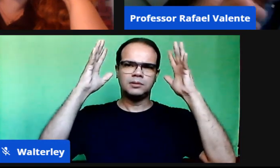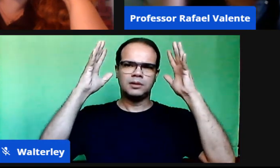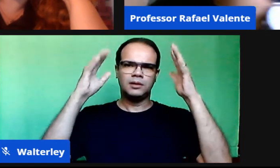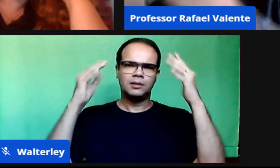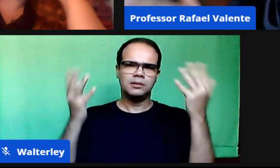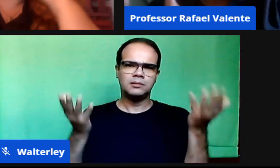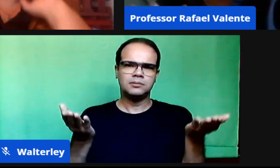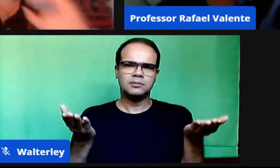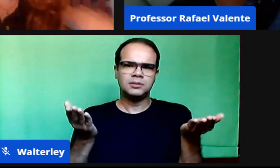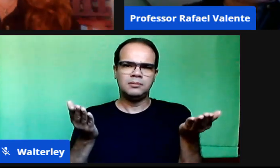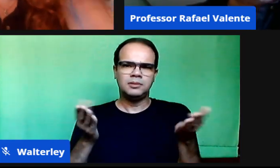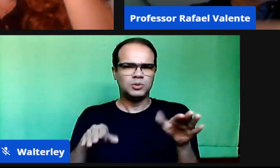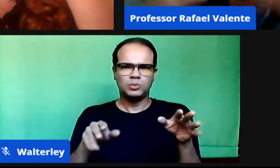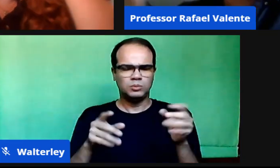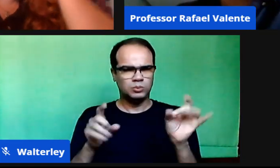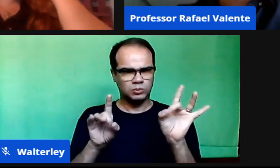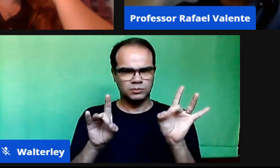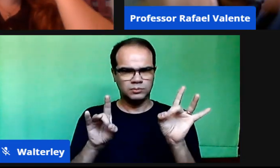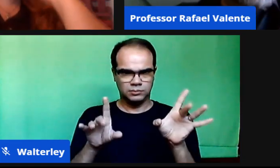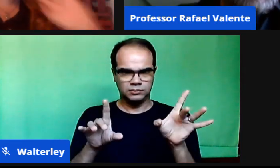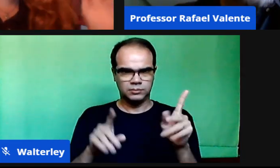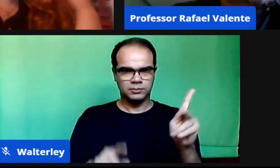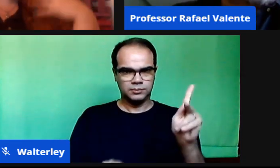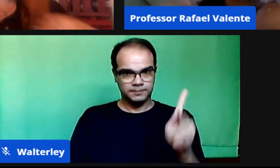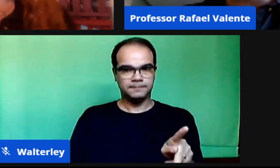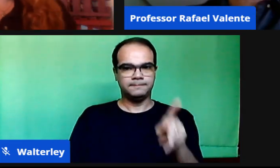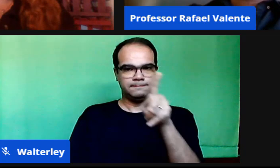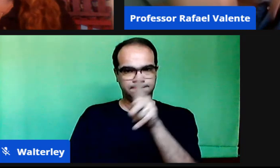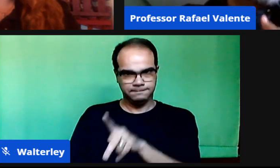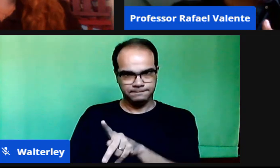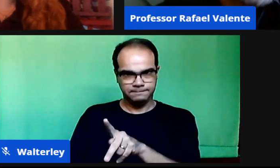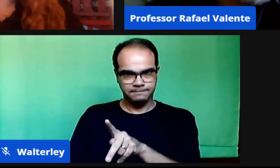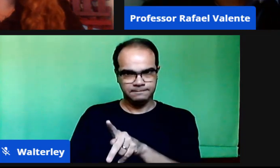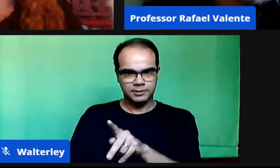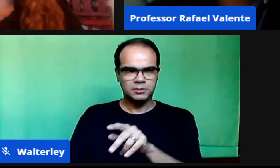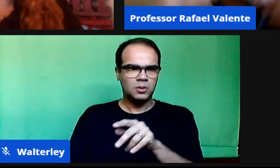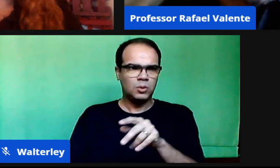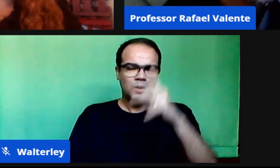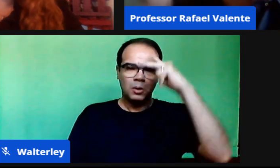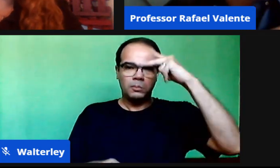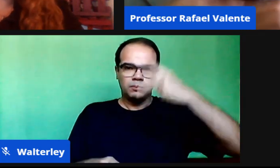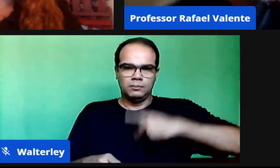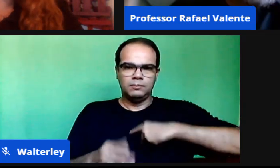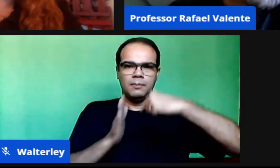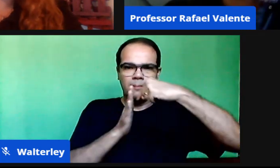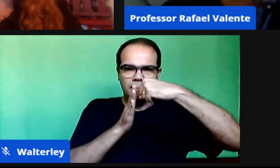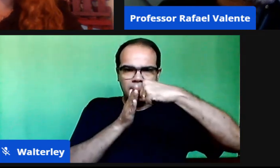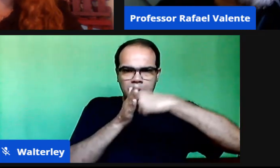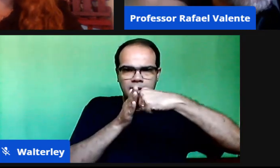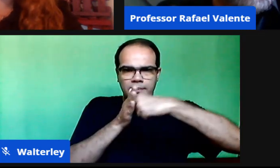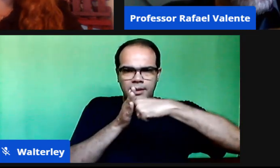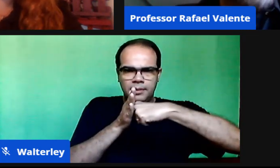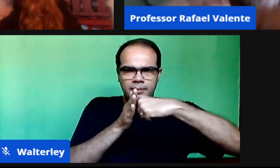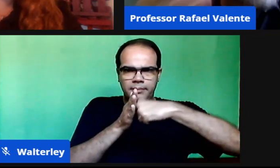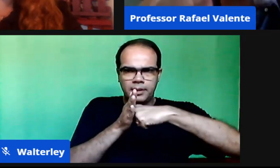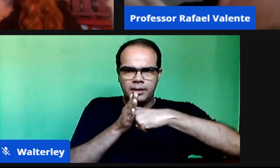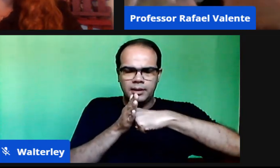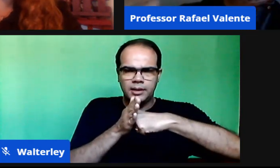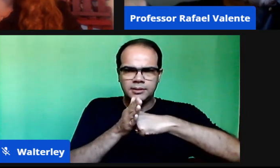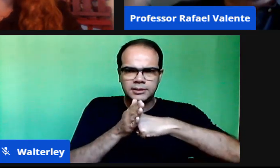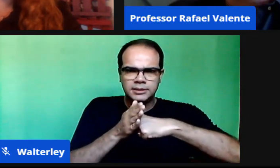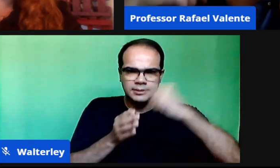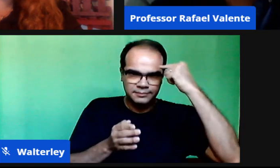que ela consegue avançar não somente para dentro da profissão, mas para dentro de nós mesmos, entender a inteligência emocional